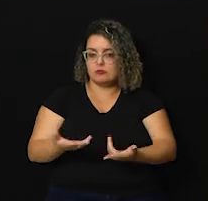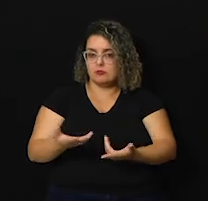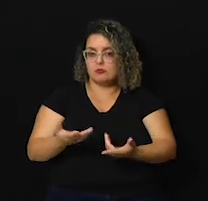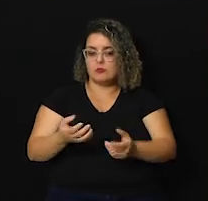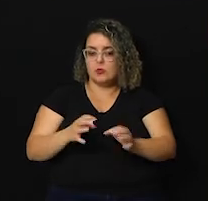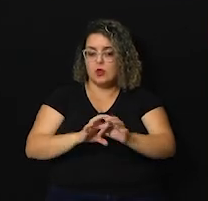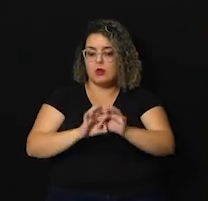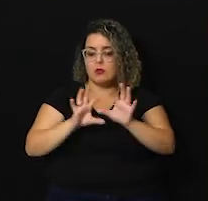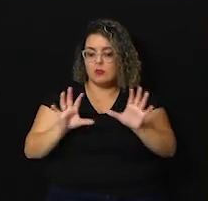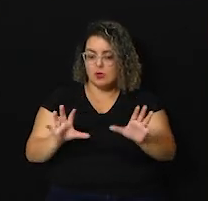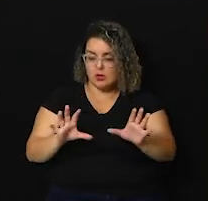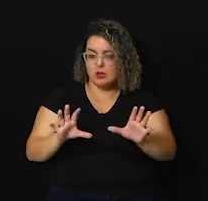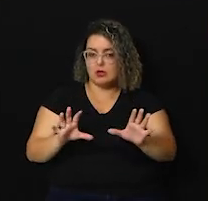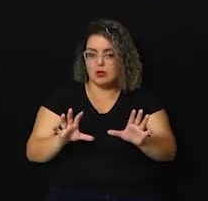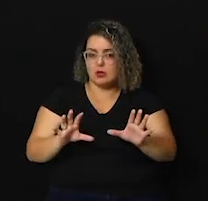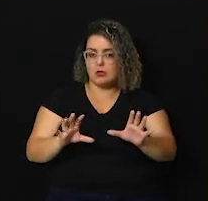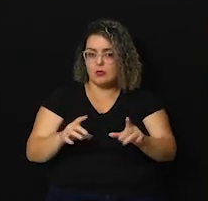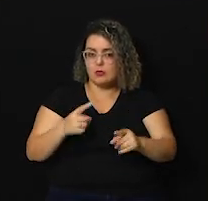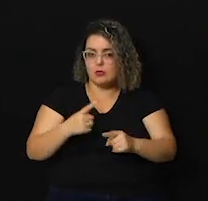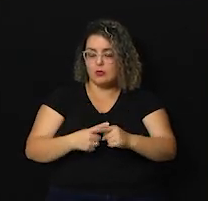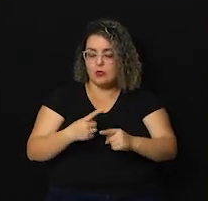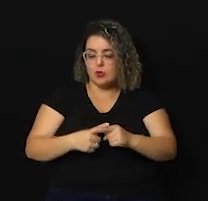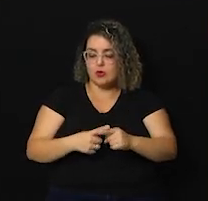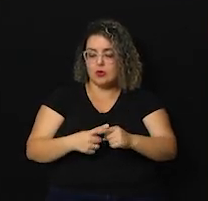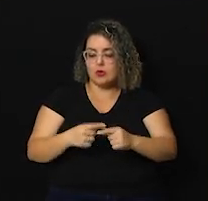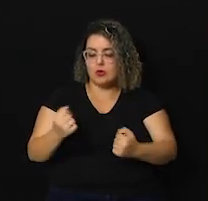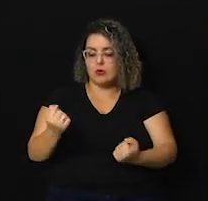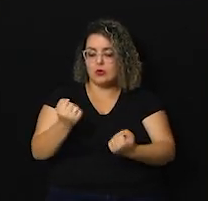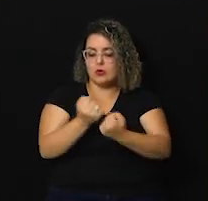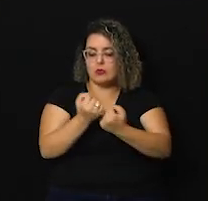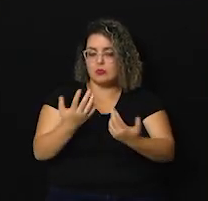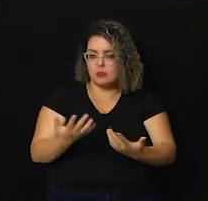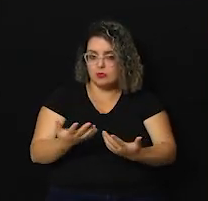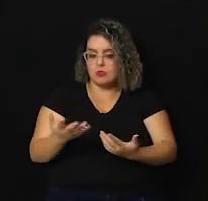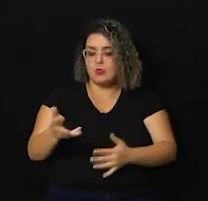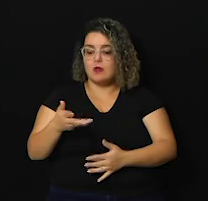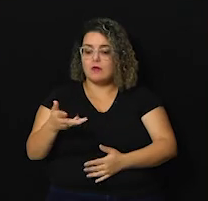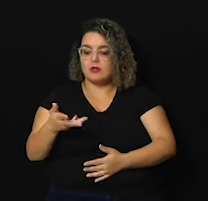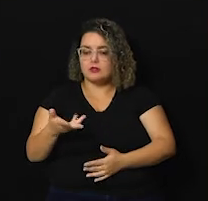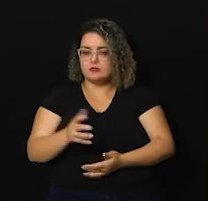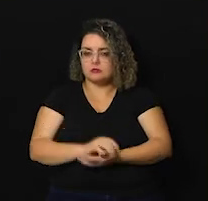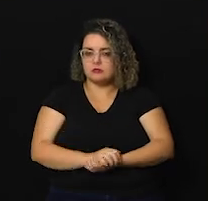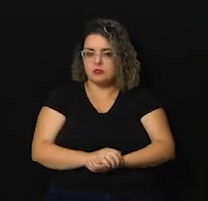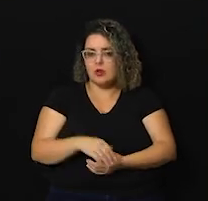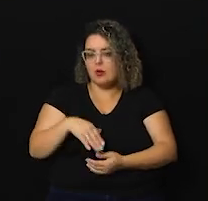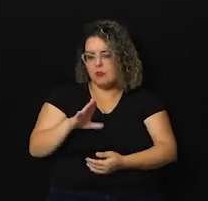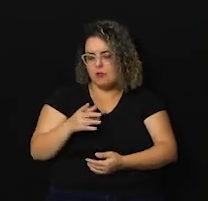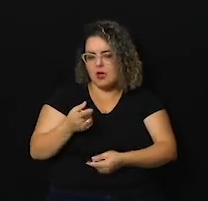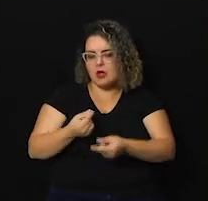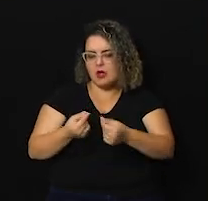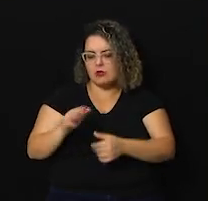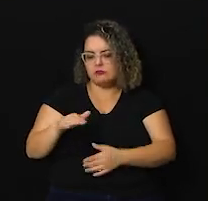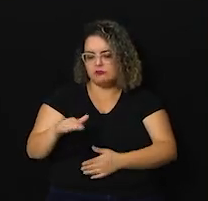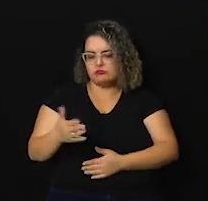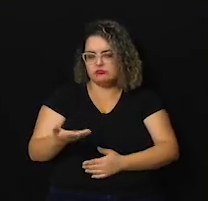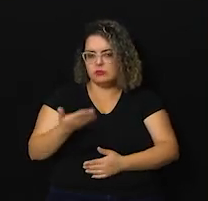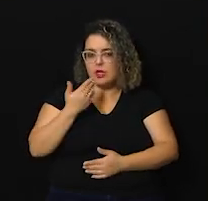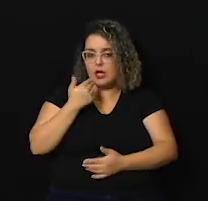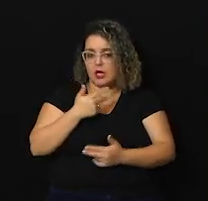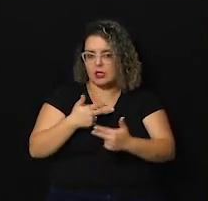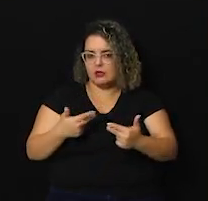só são liberados, como eles são subsidiados para o agronegócio. Então, fica muito mais barato produzir